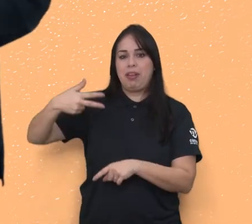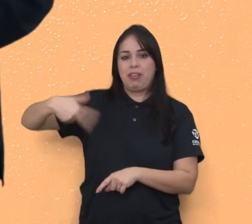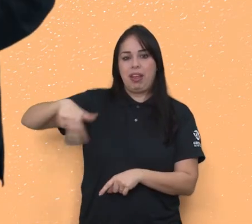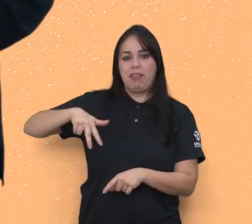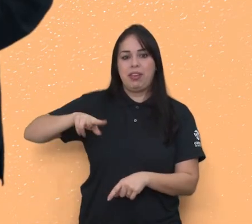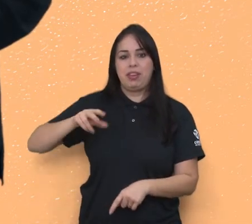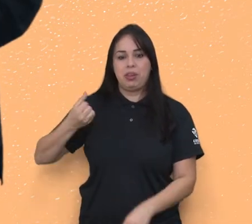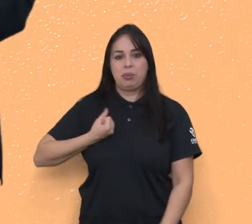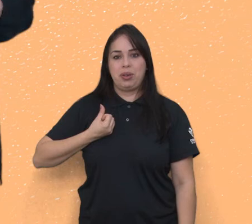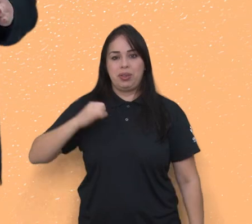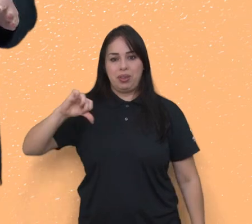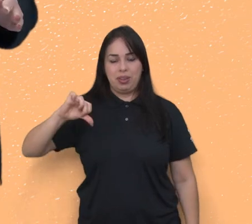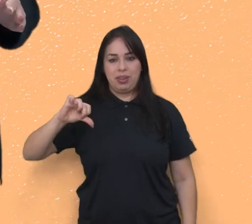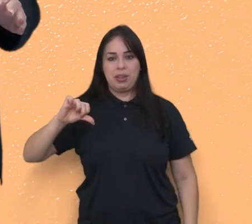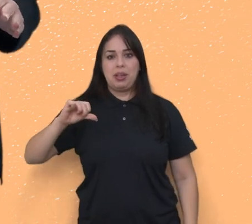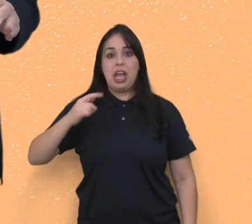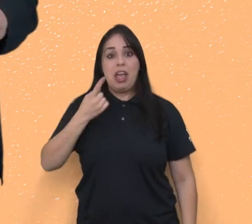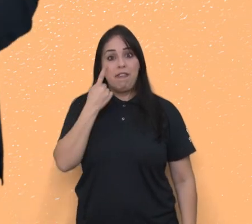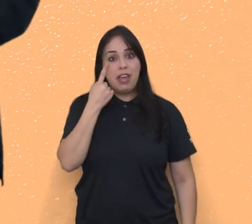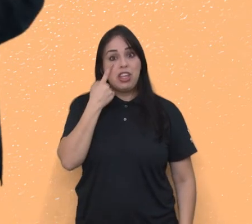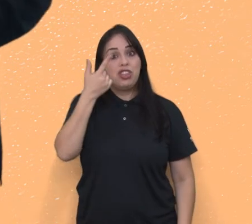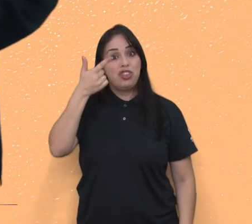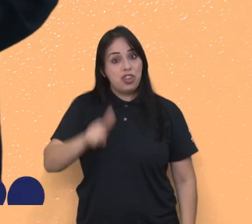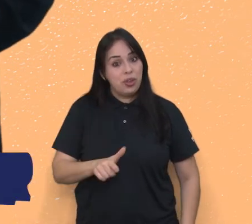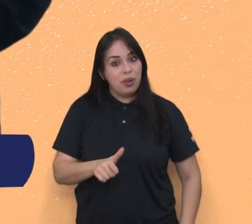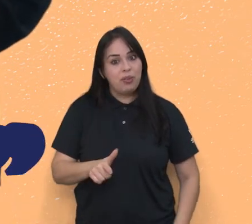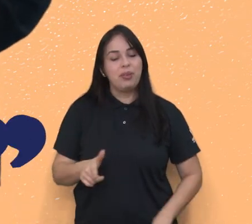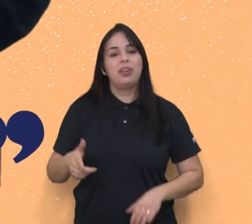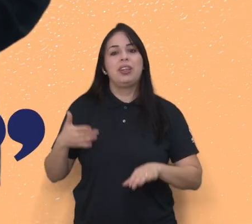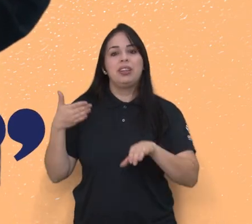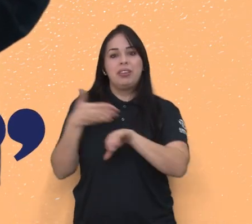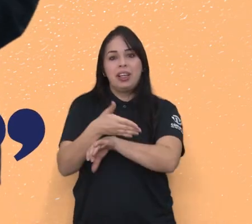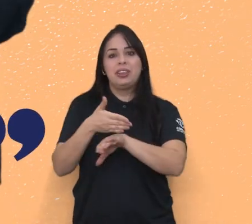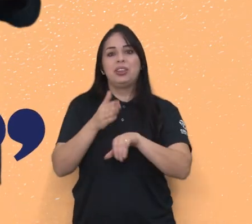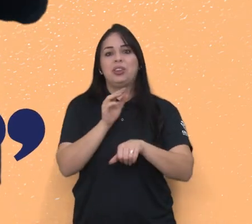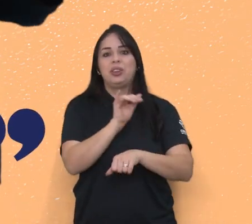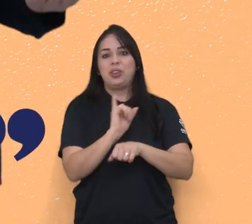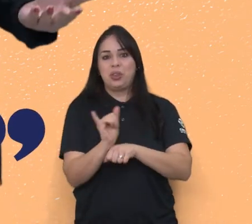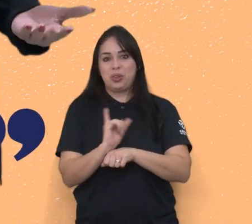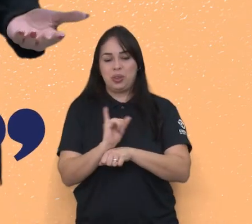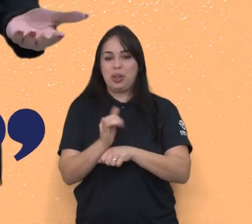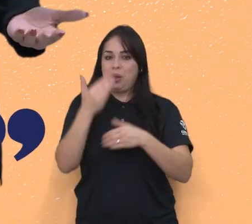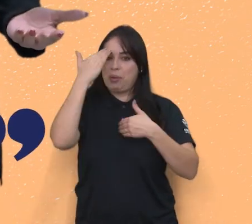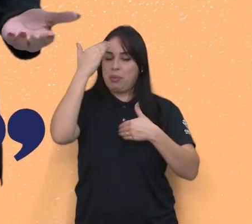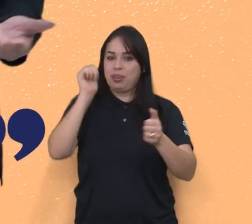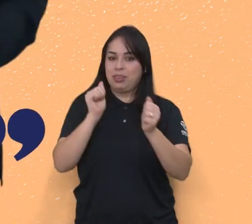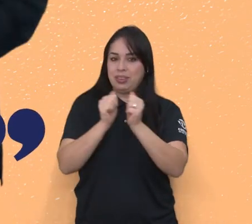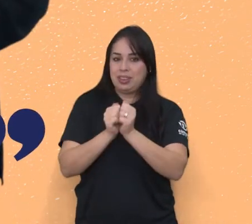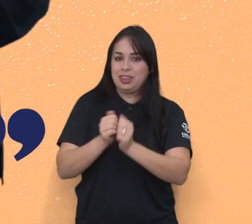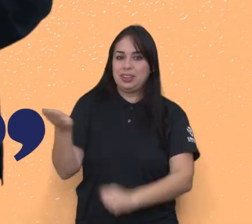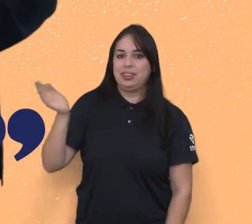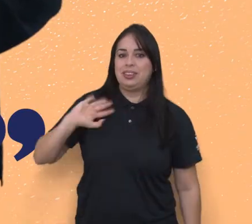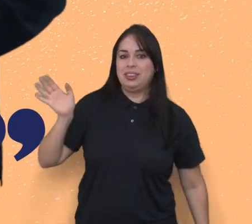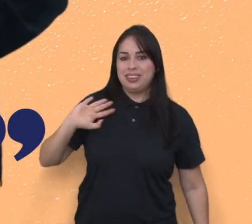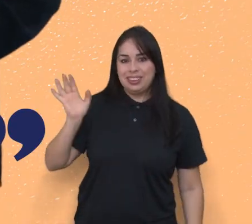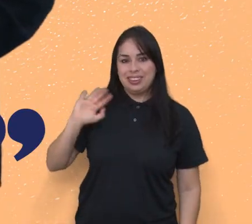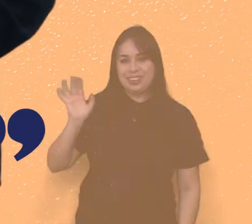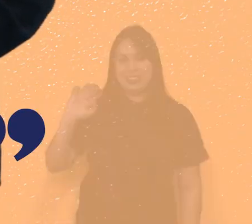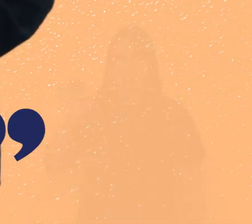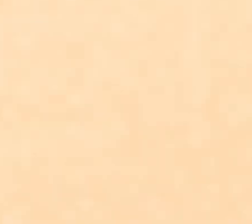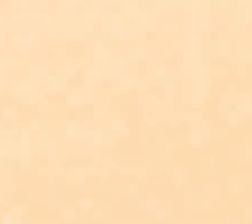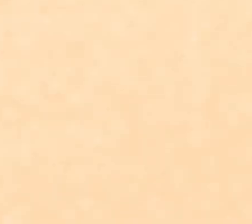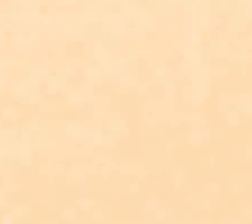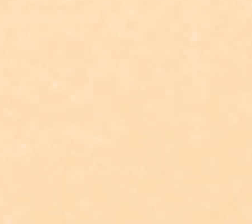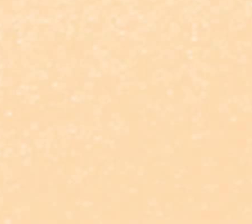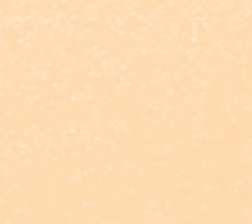no canal 9. Para rever os programas, acesse o nosso canal no YouTube. Muito obrigada pela companhia e até a próxima!